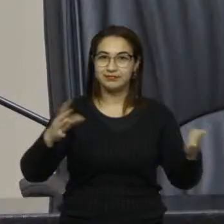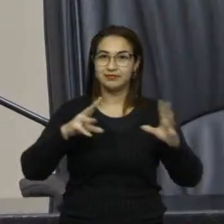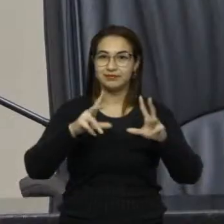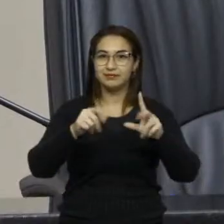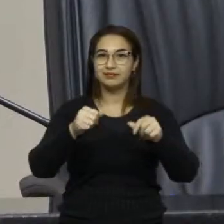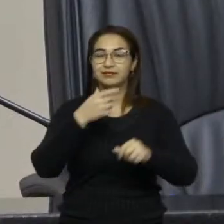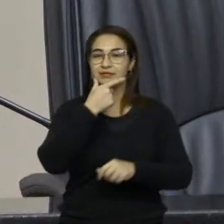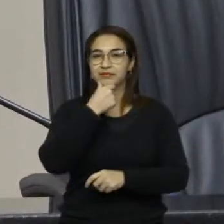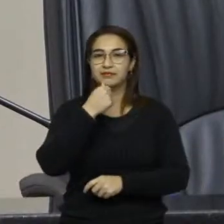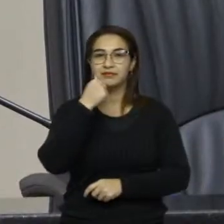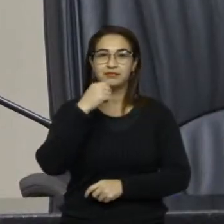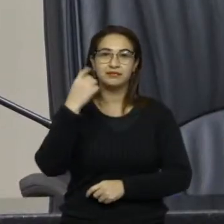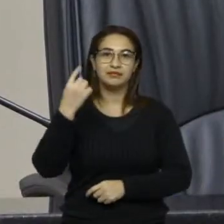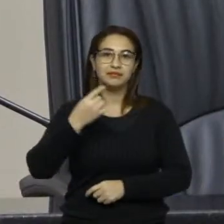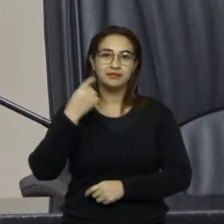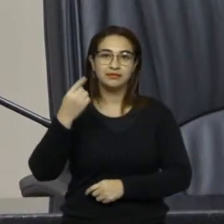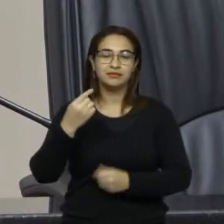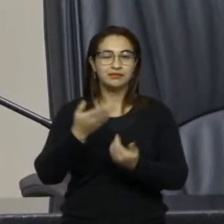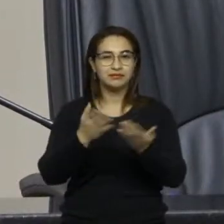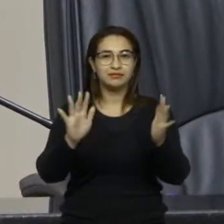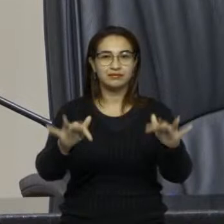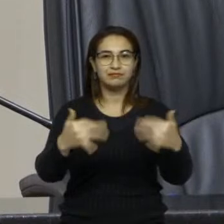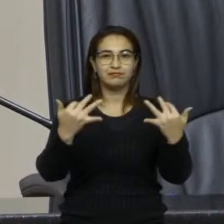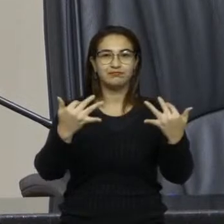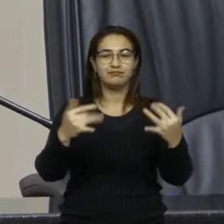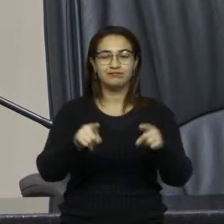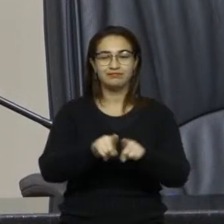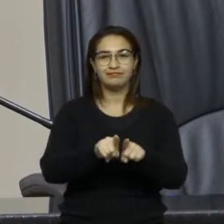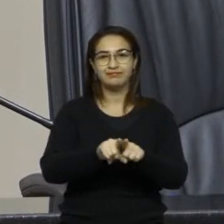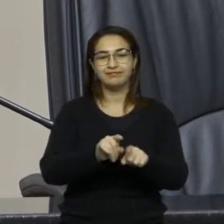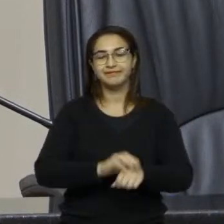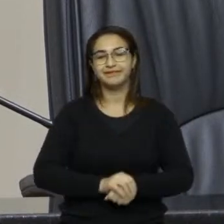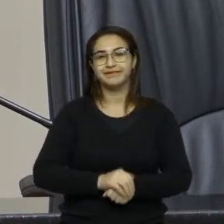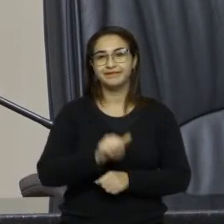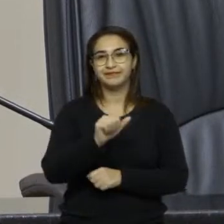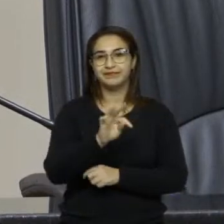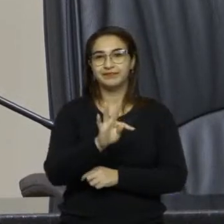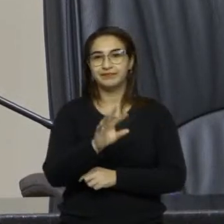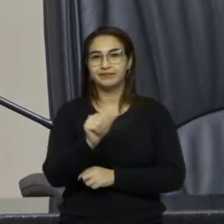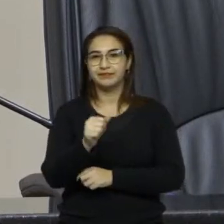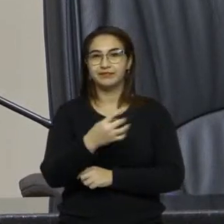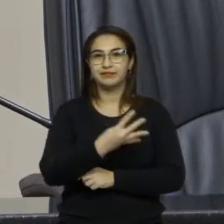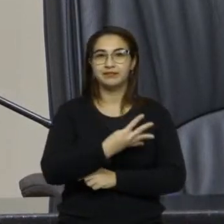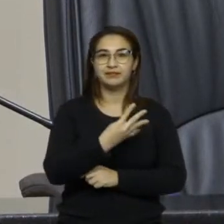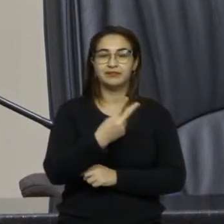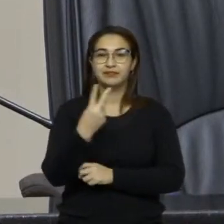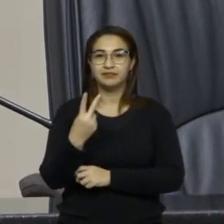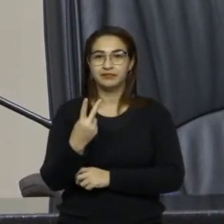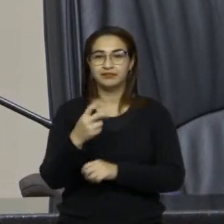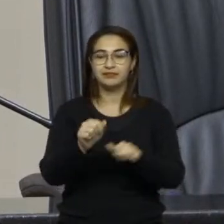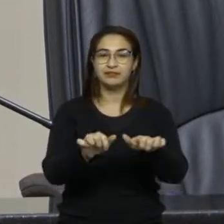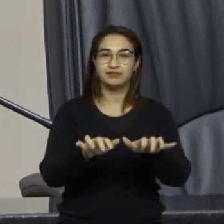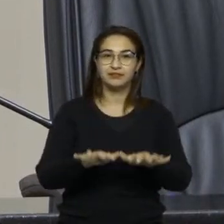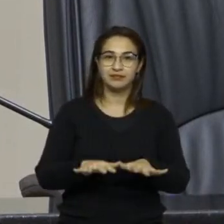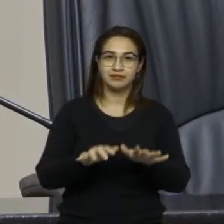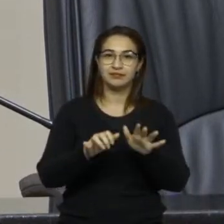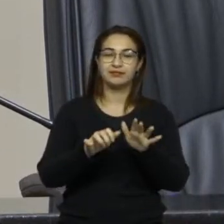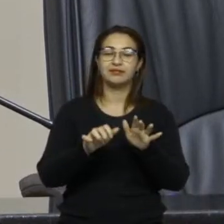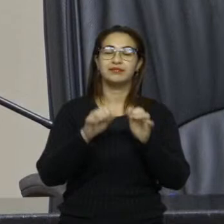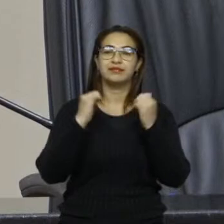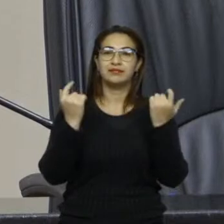e todos e todas que nos acompanham. Ata da 42ª sessão ordinária da 4ª